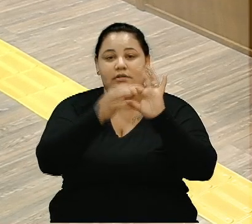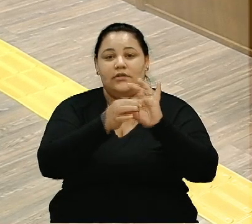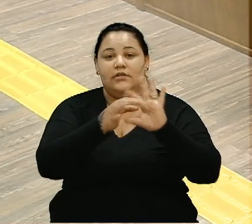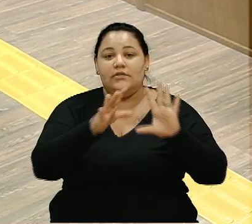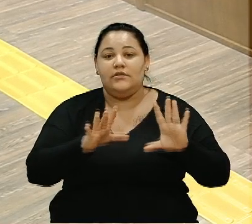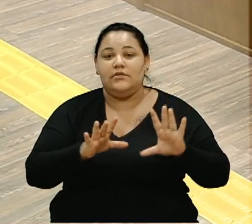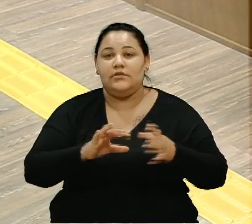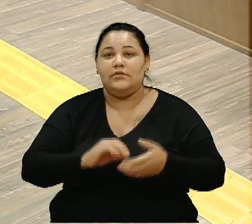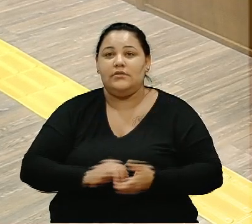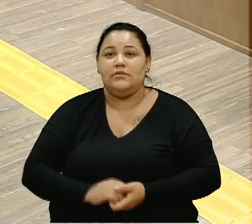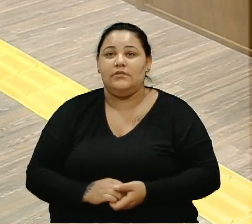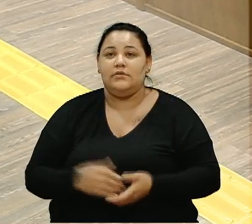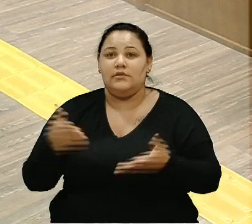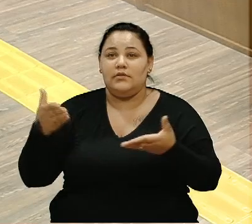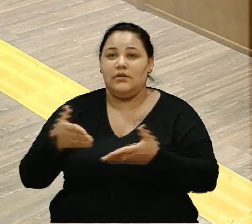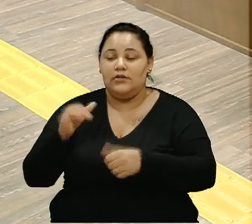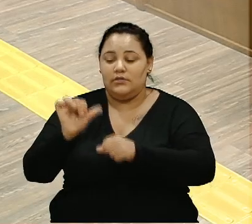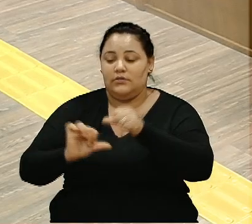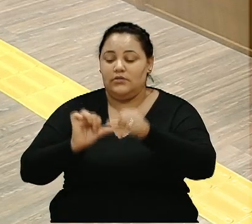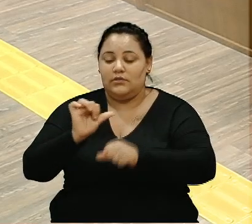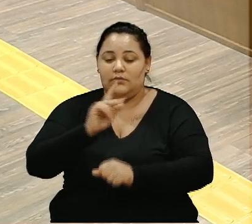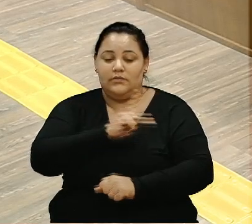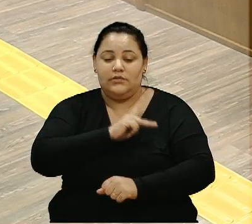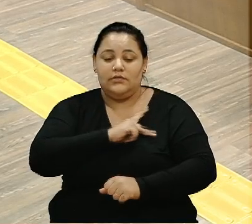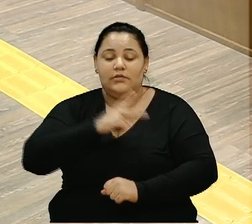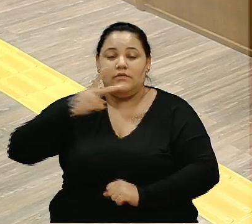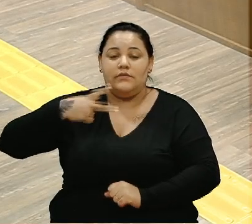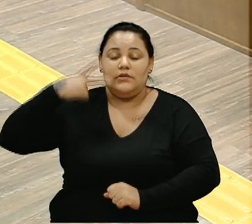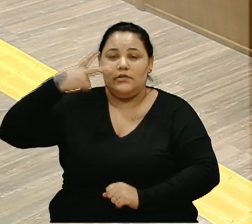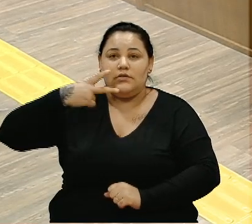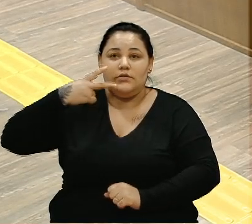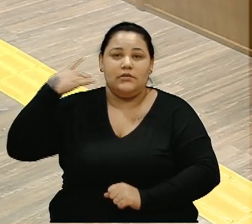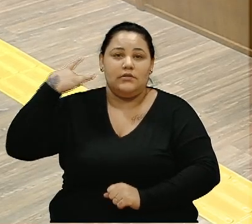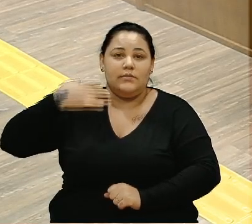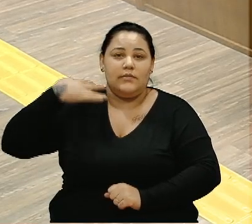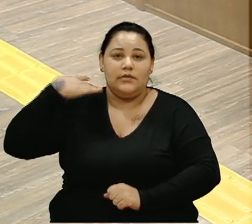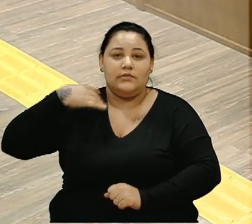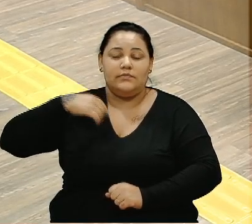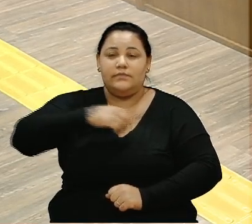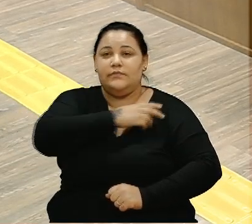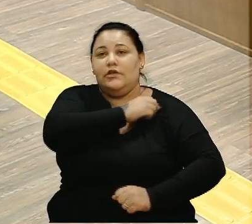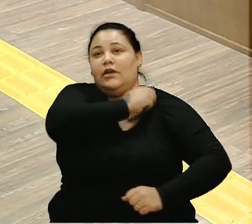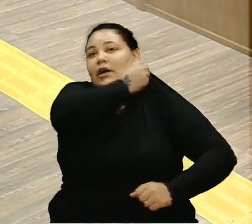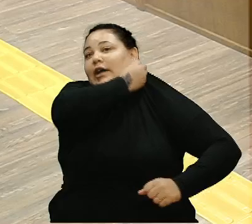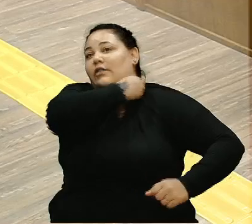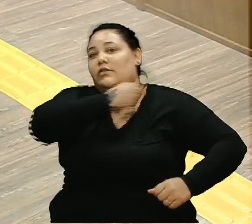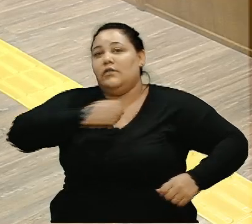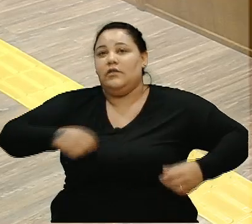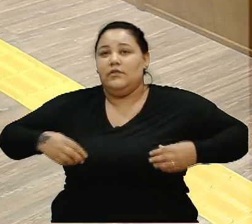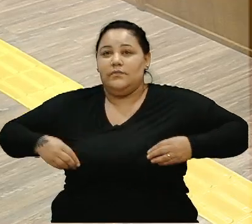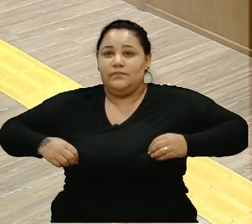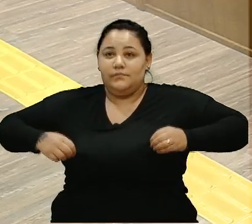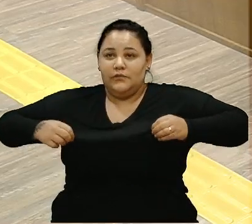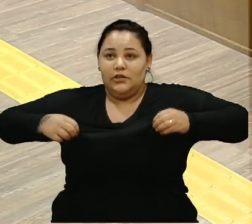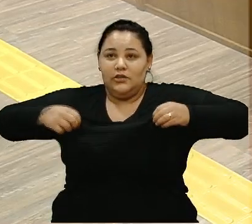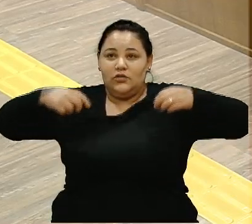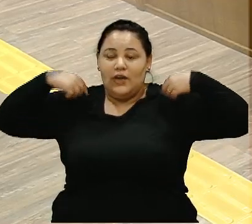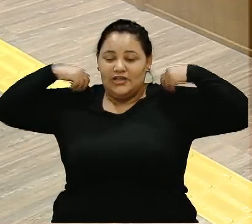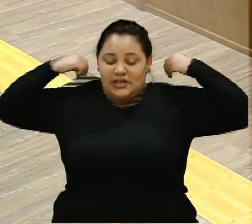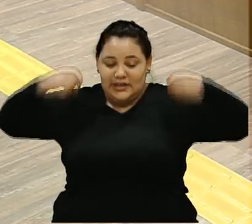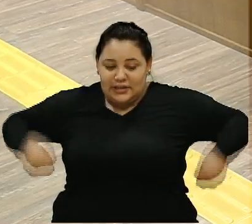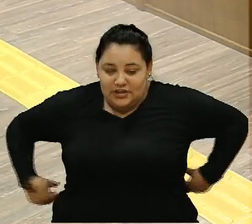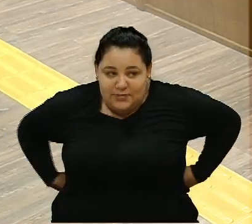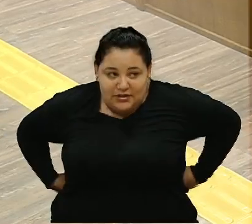Passo a presidência para a vereadora Andressa Marques. Com a palavra, vereador Lucas